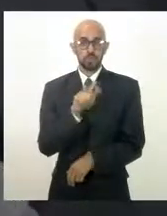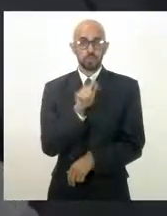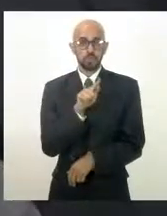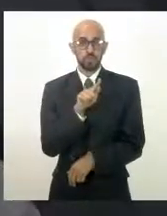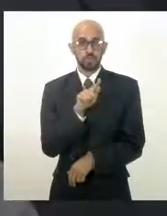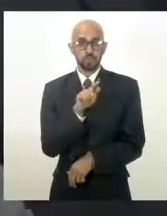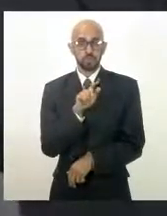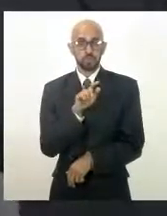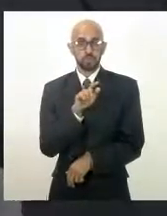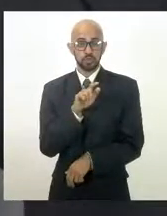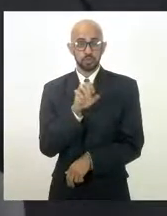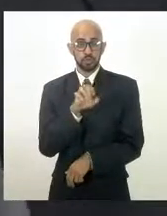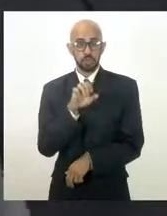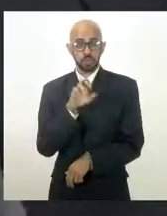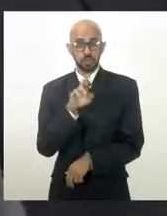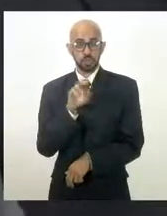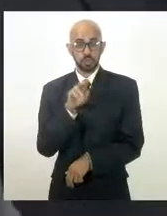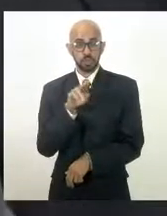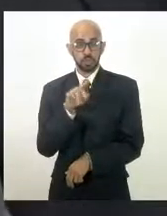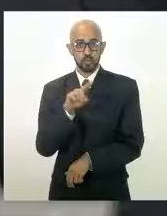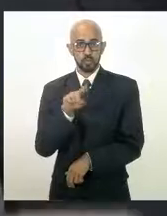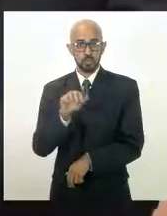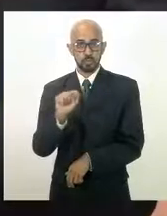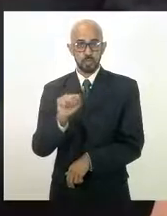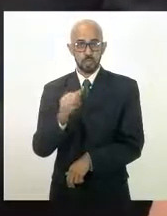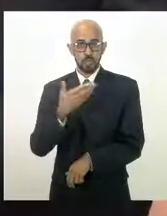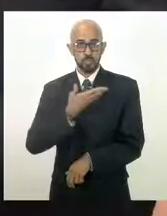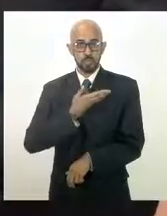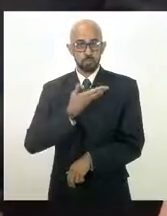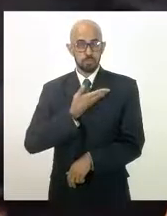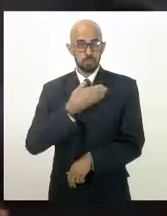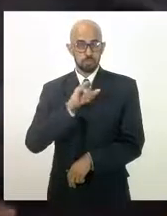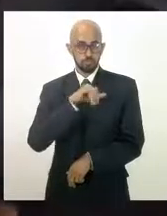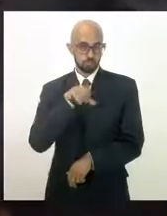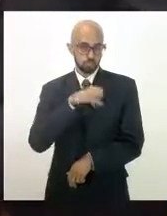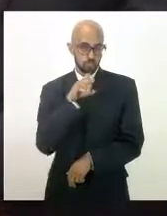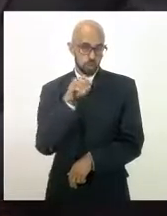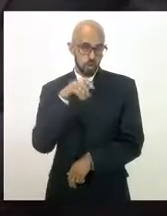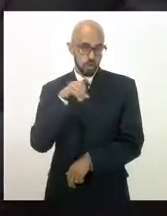filha do nosso querido amigo Joãozinho, João Peixoto,